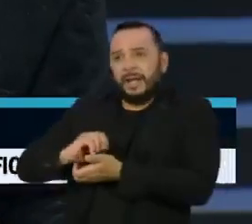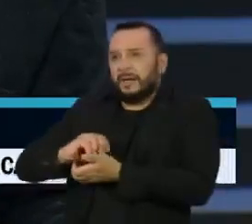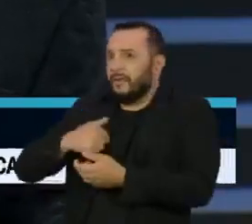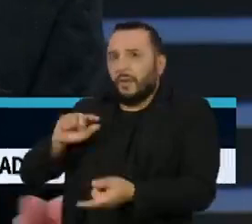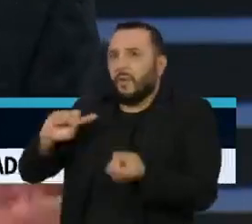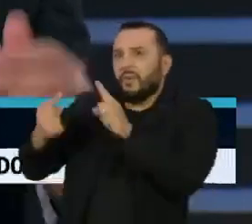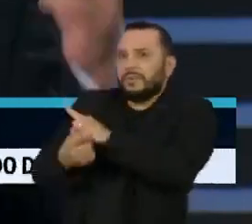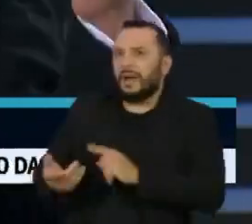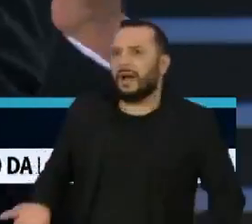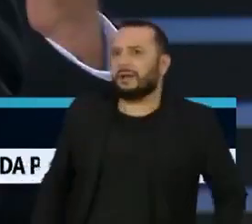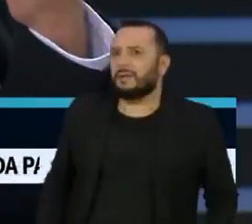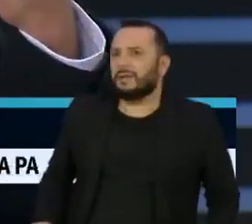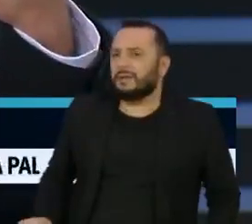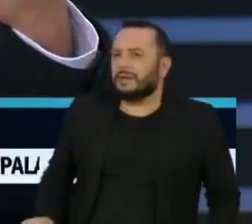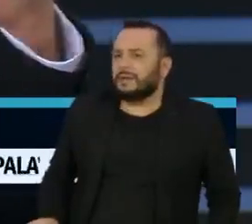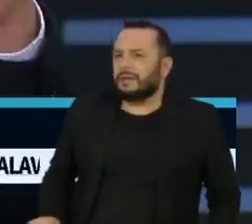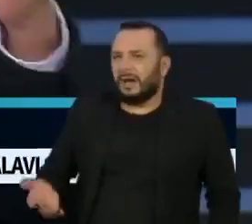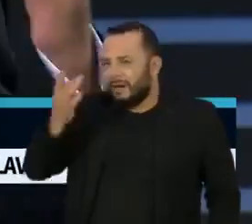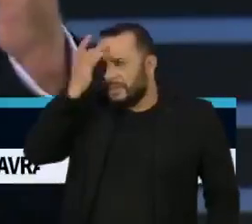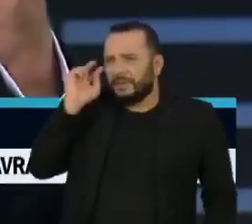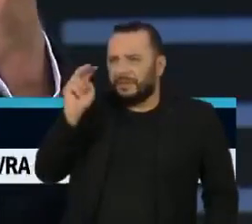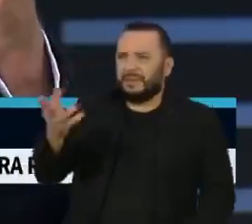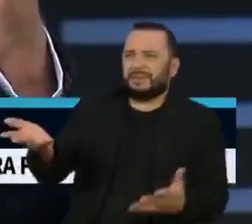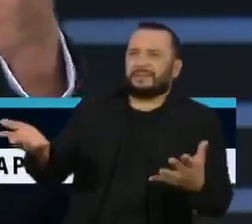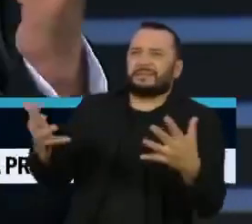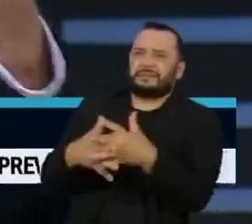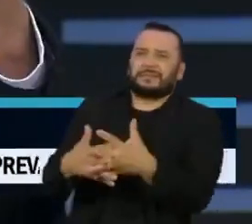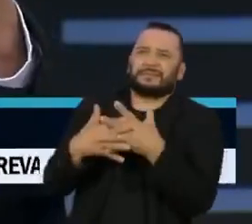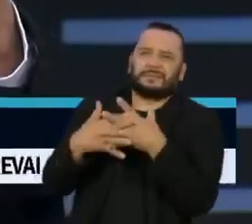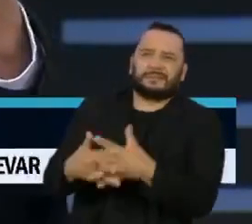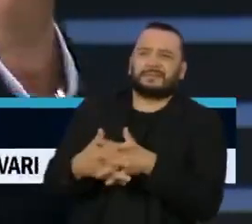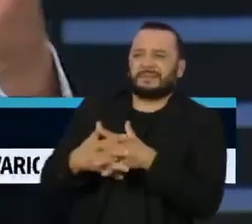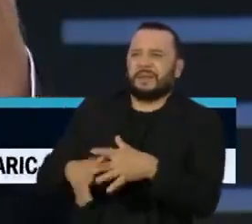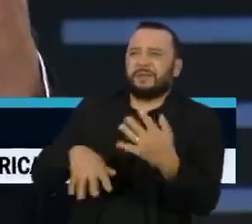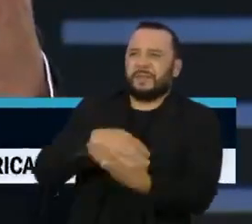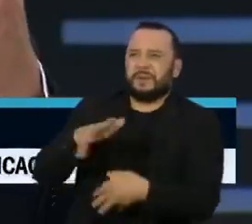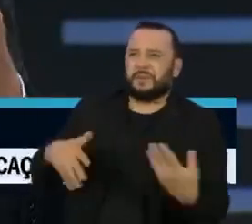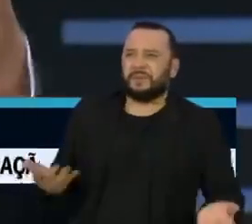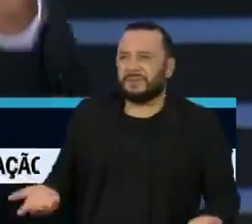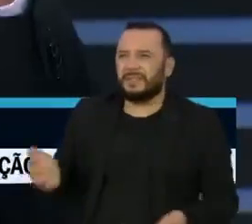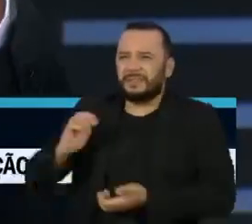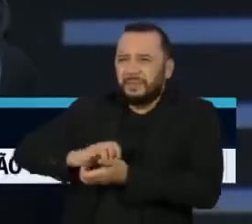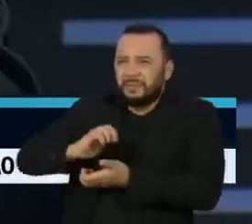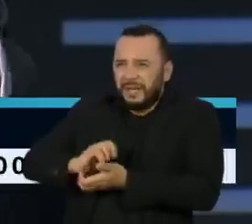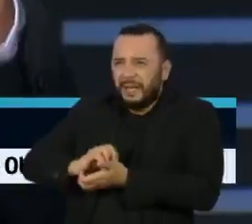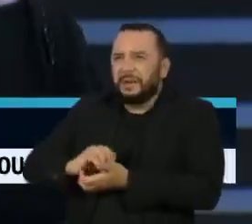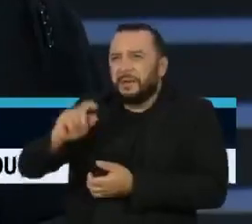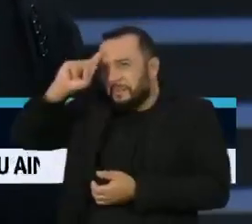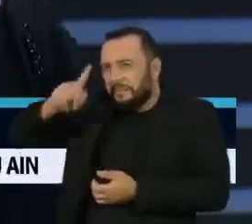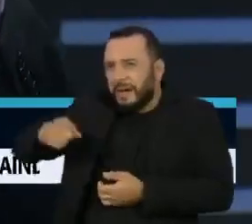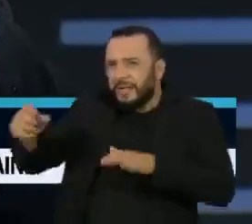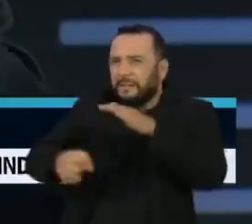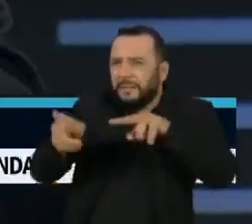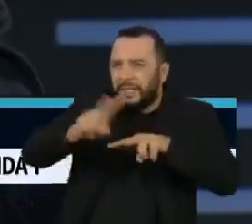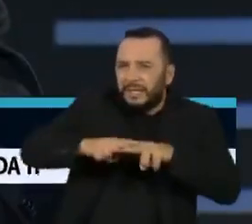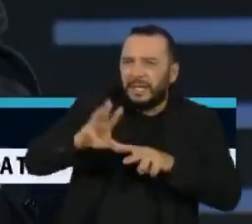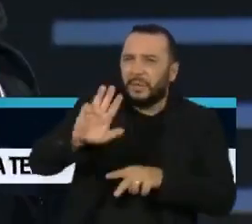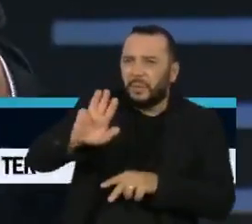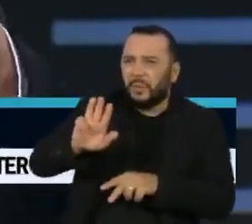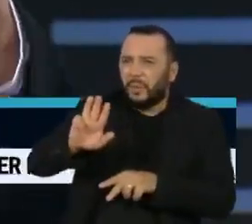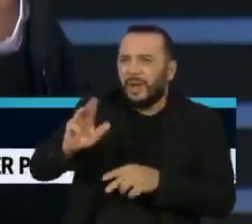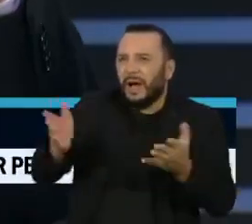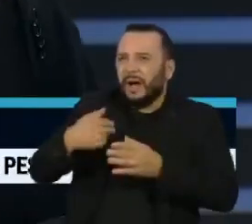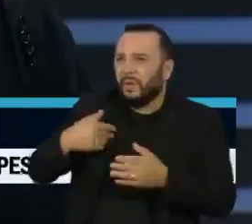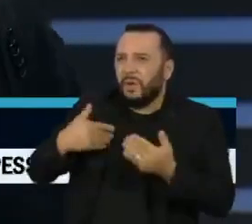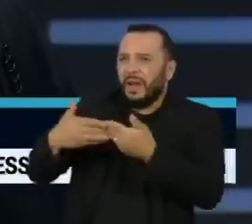contrário Então a pessoa olha isso edição Pera aí que que o Supremo tá fazendo mesmo que essa